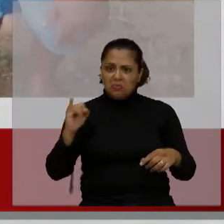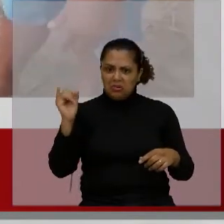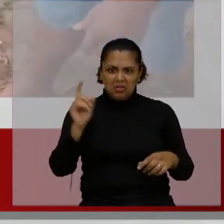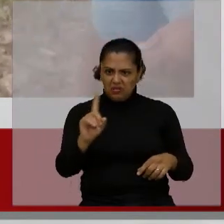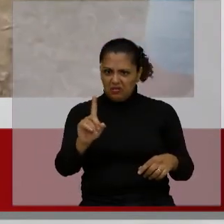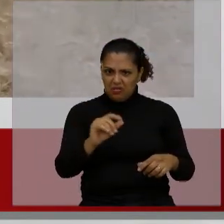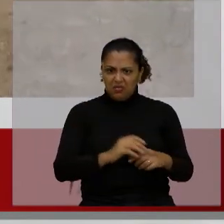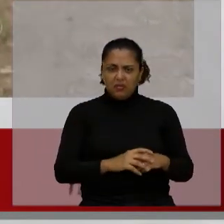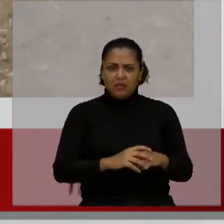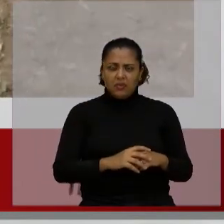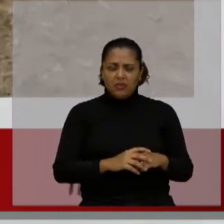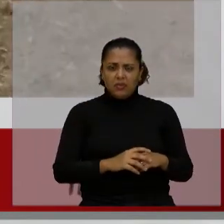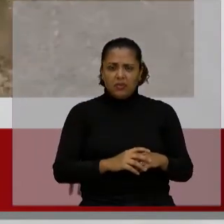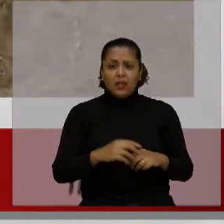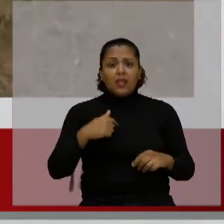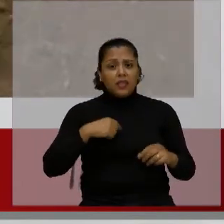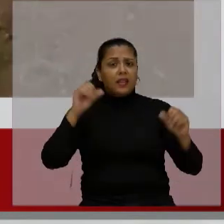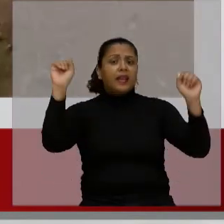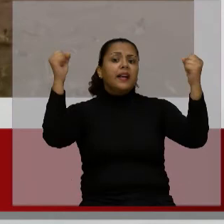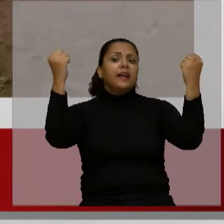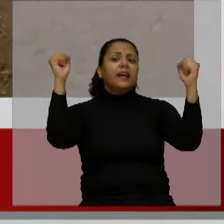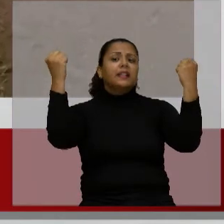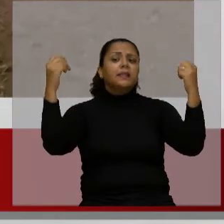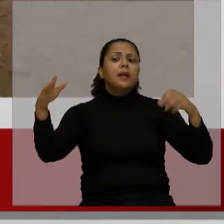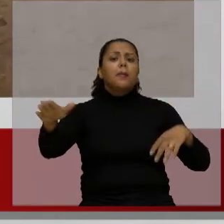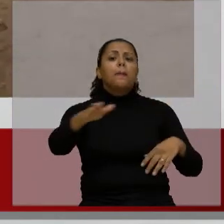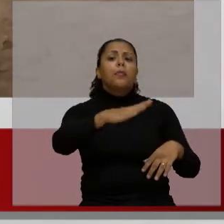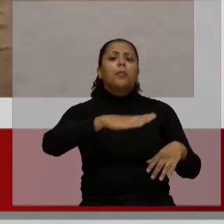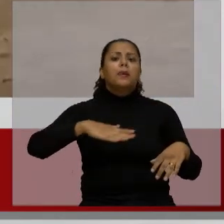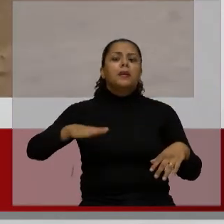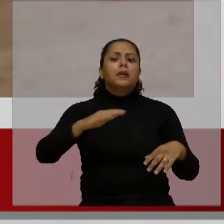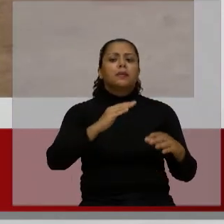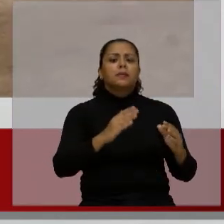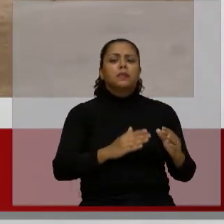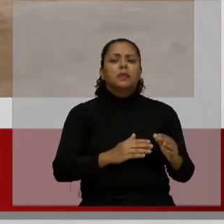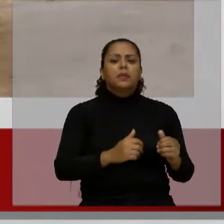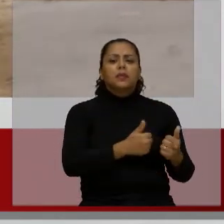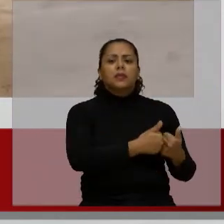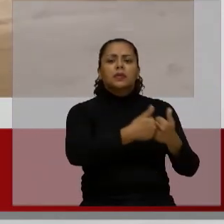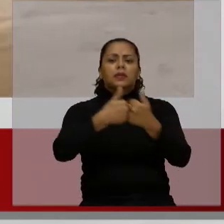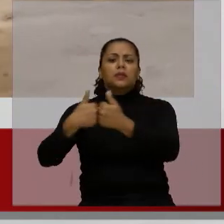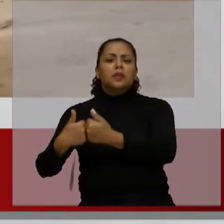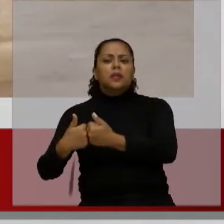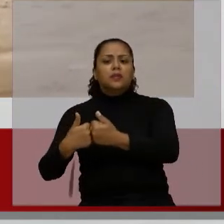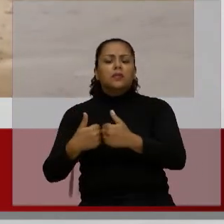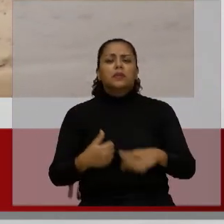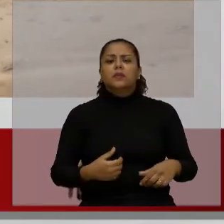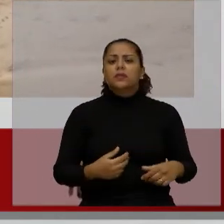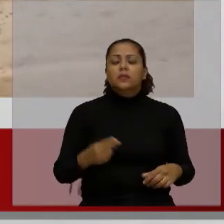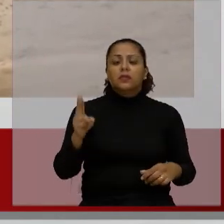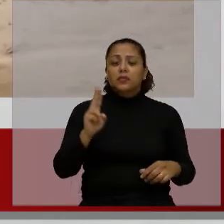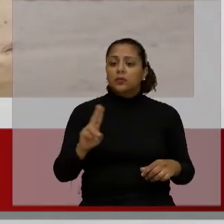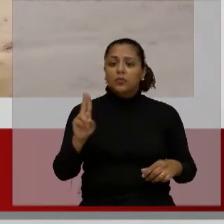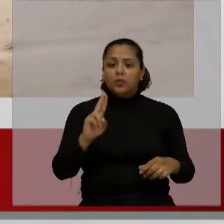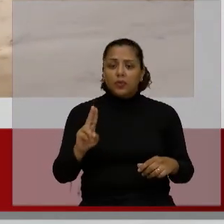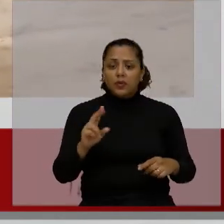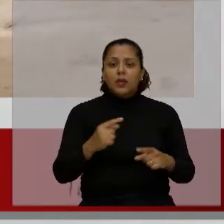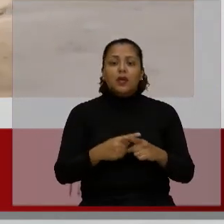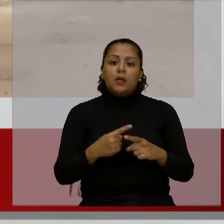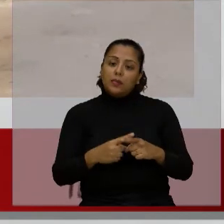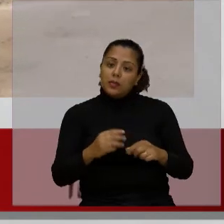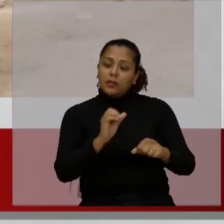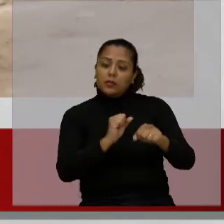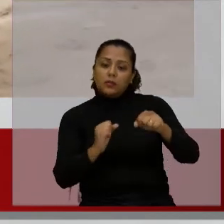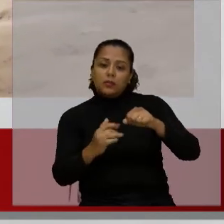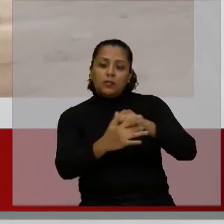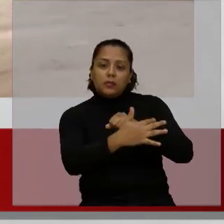tem a academia pública, que vocês fizeram. Essa academia não está sendo utilizada devido à pandemia. E